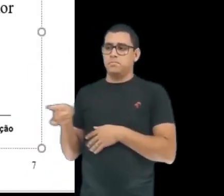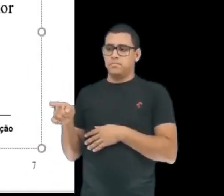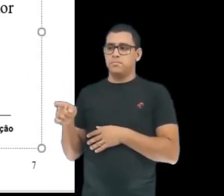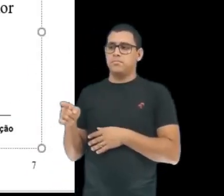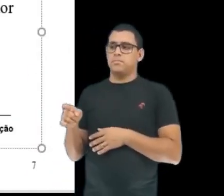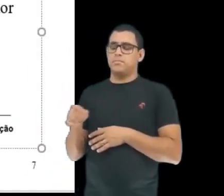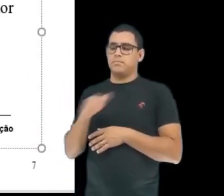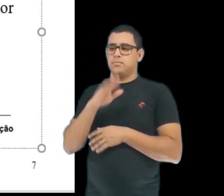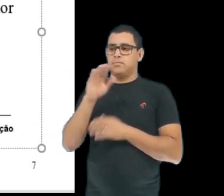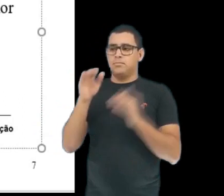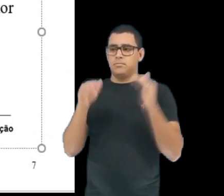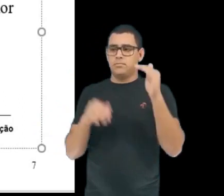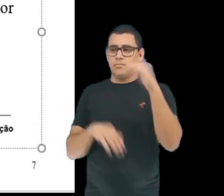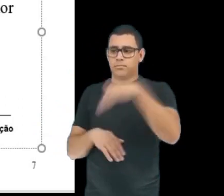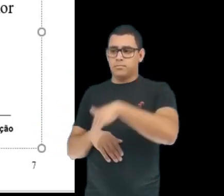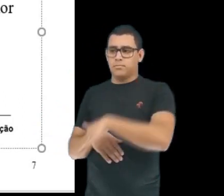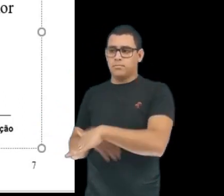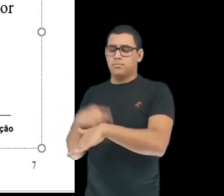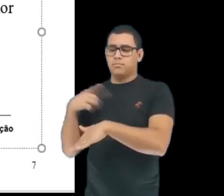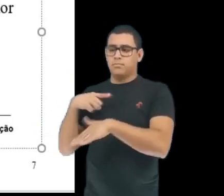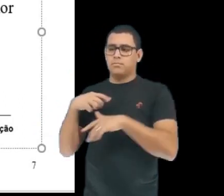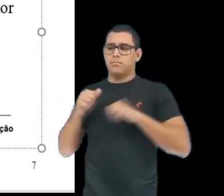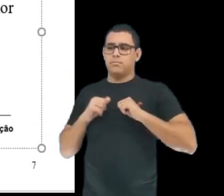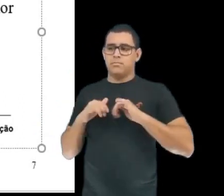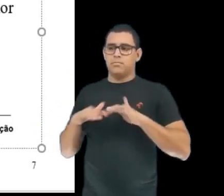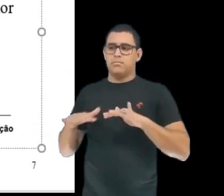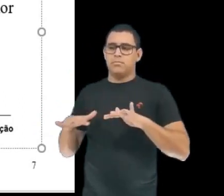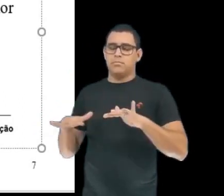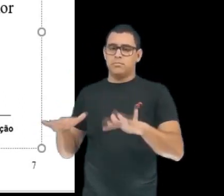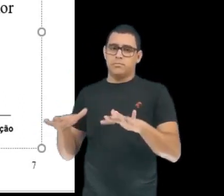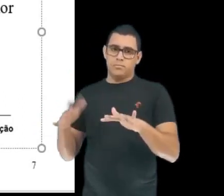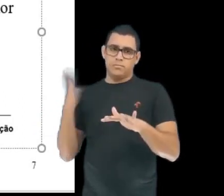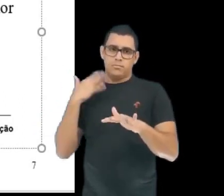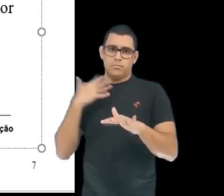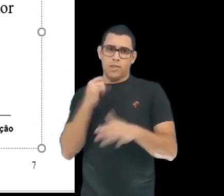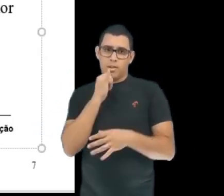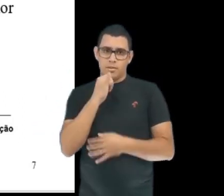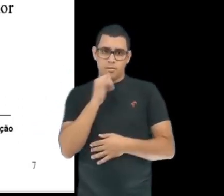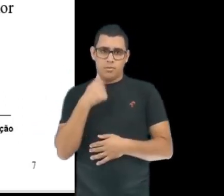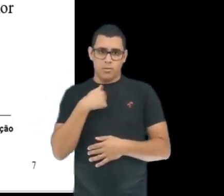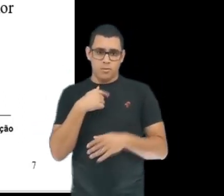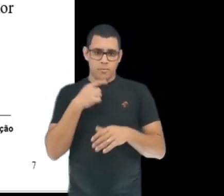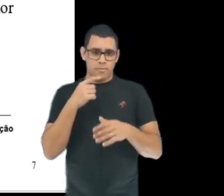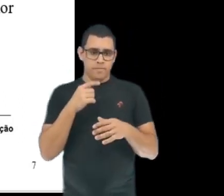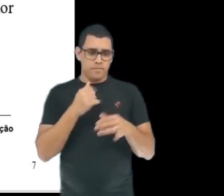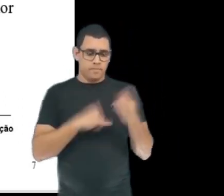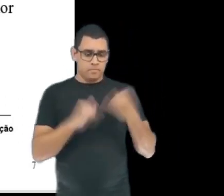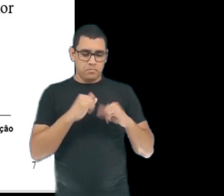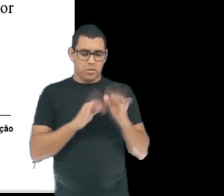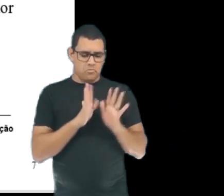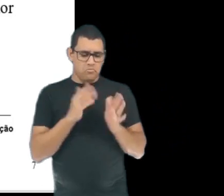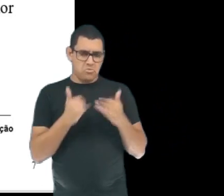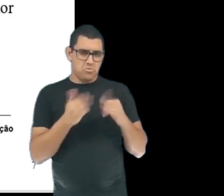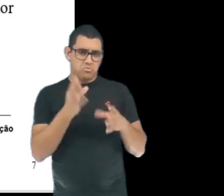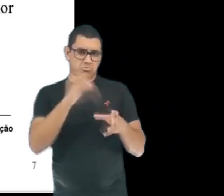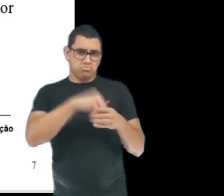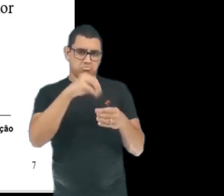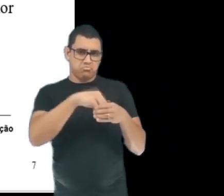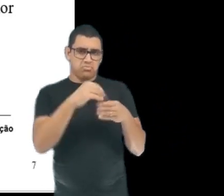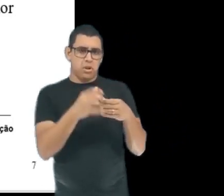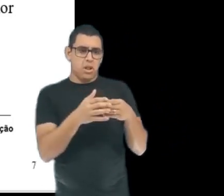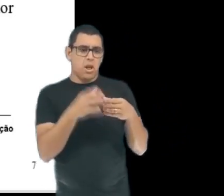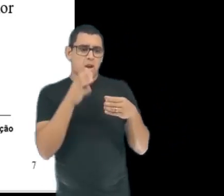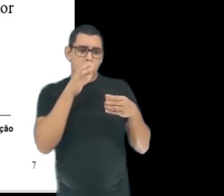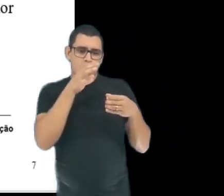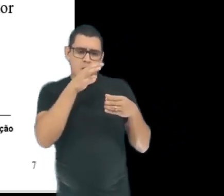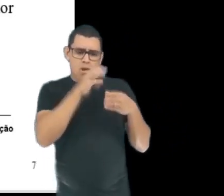gráfico, houve o que a gente chama de liberação de energia, né? Então, houve a perda de energia e